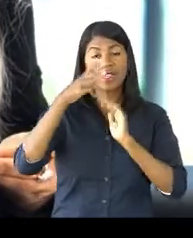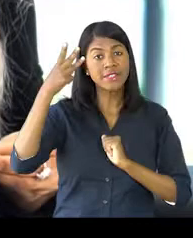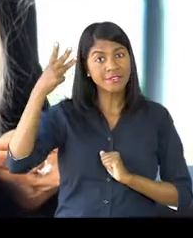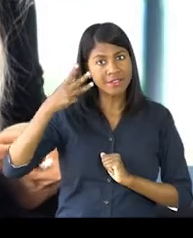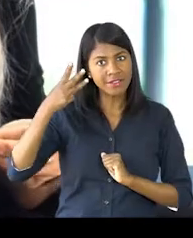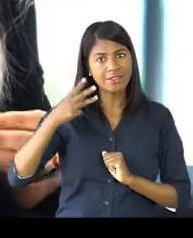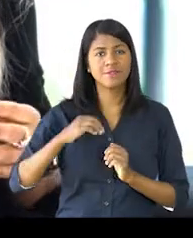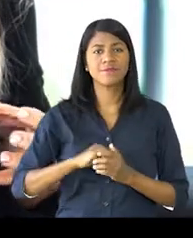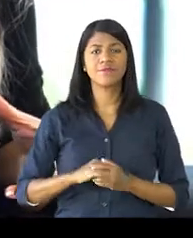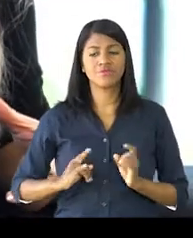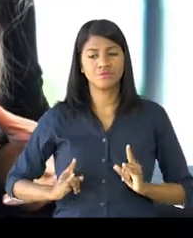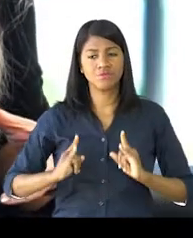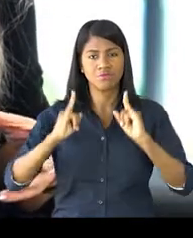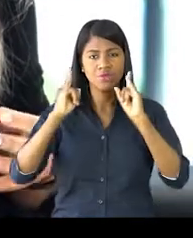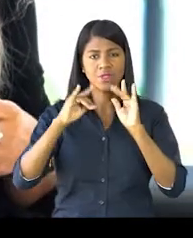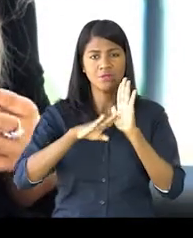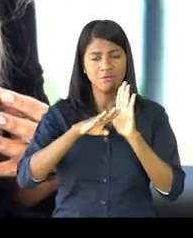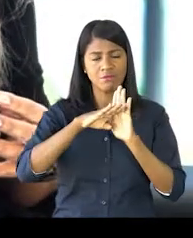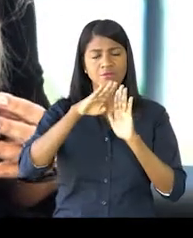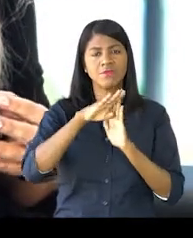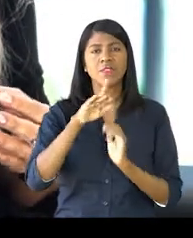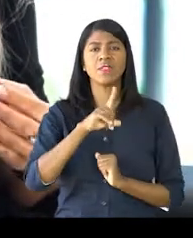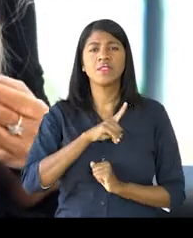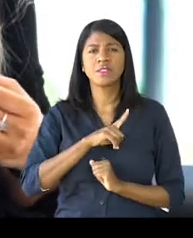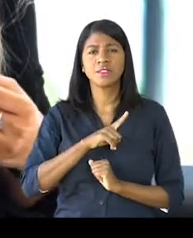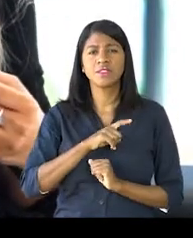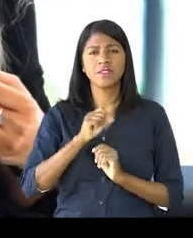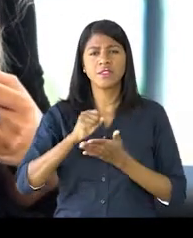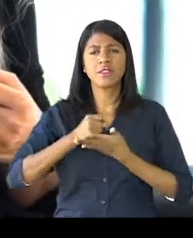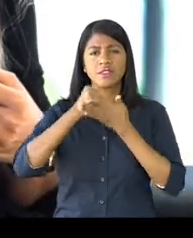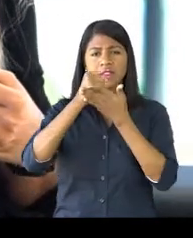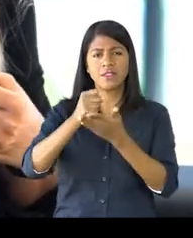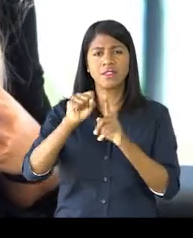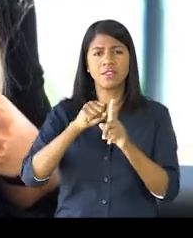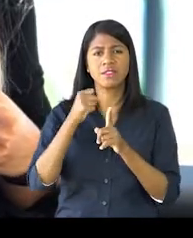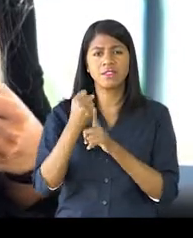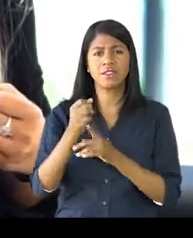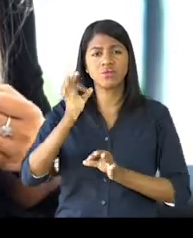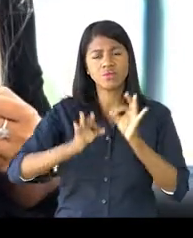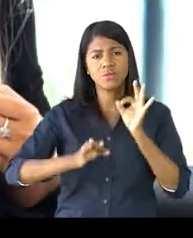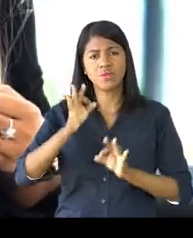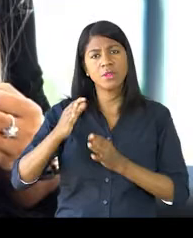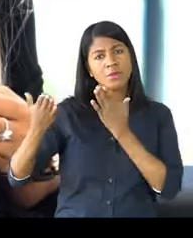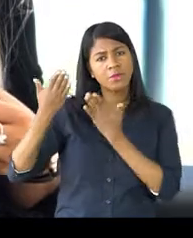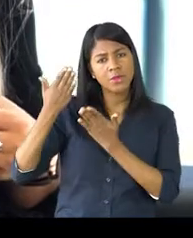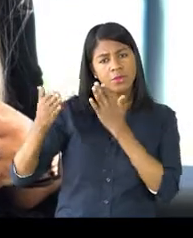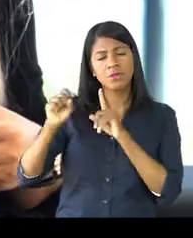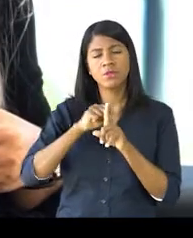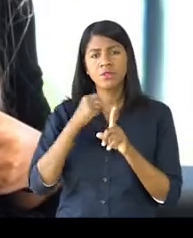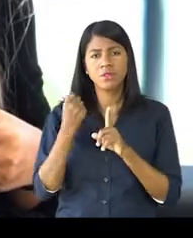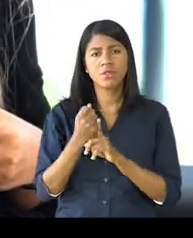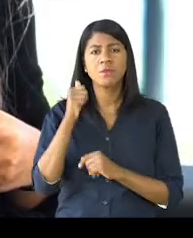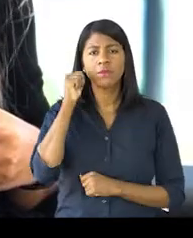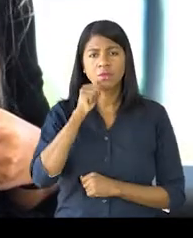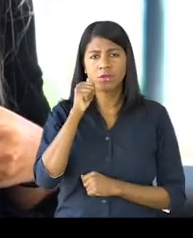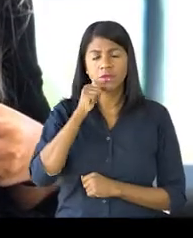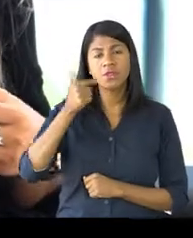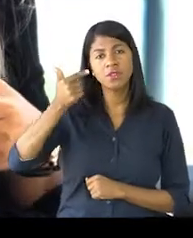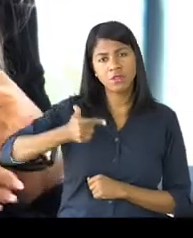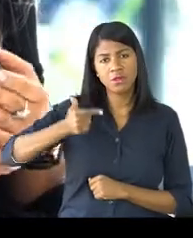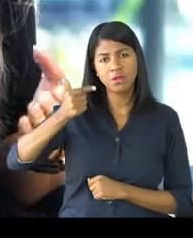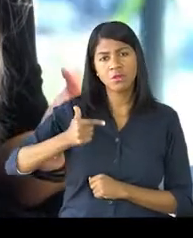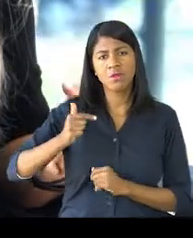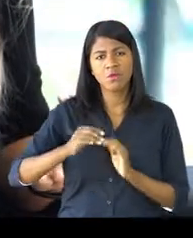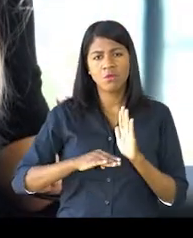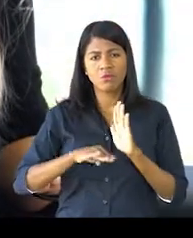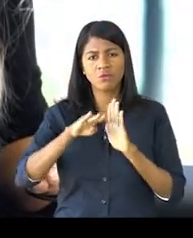3 andares, né, que conta ali no primeiro andar com assistência jurídica, psicológica e social para as nossas mulheres.